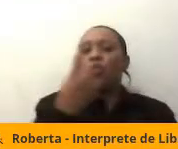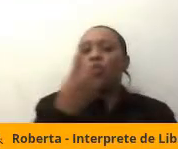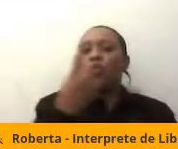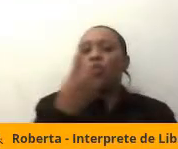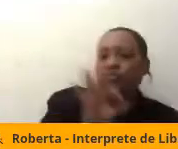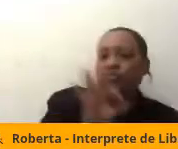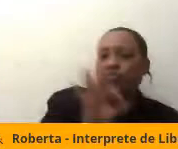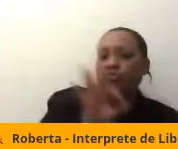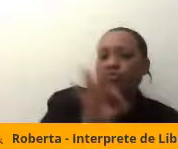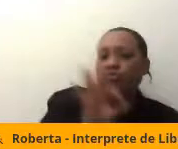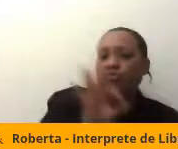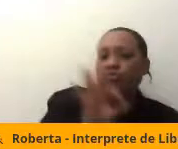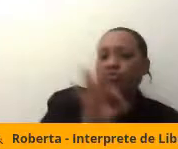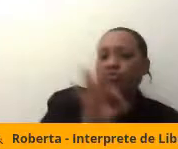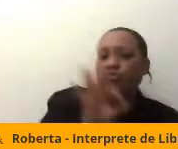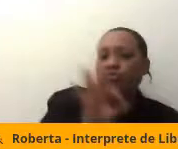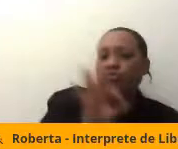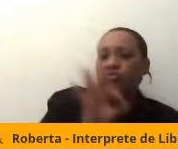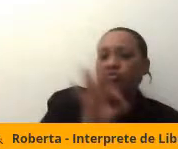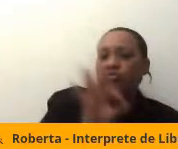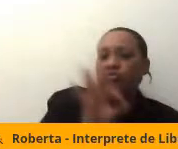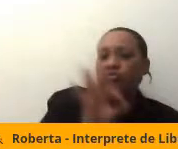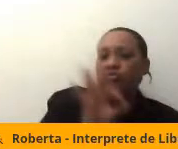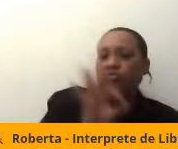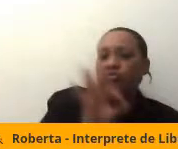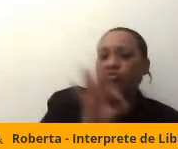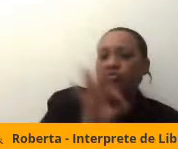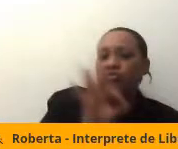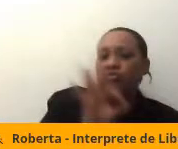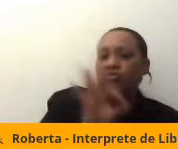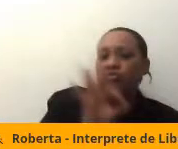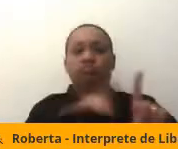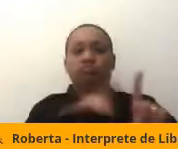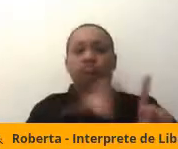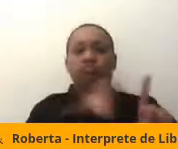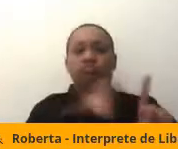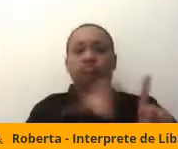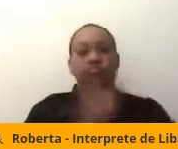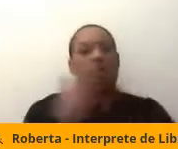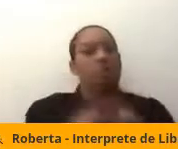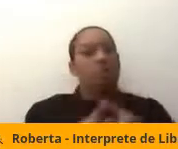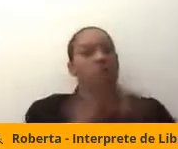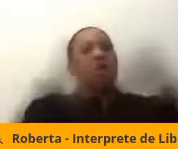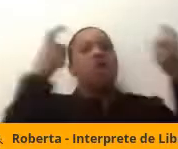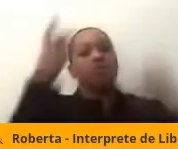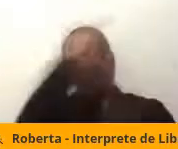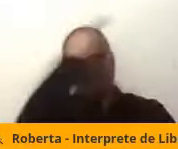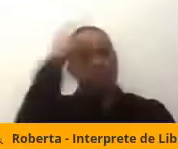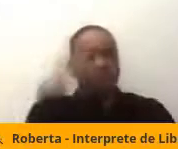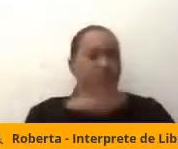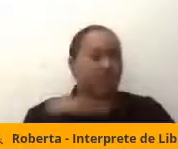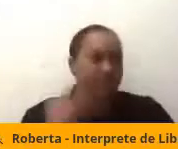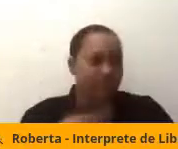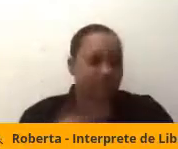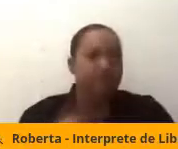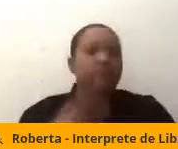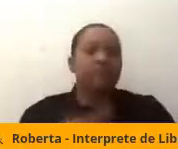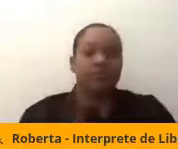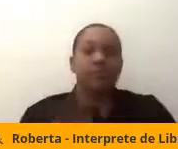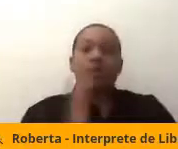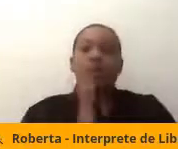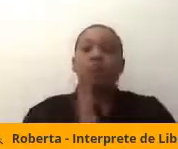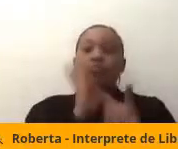óbitos. E aí a gente pode, a partir de uma simulação tão simples como essa, de bolinhas, né, entender as curvas de